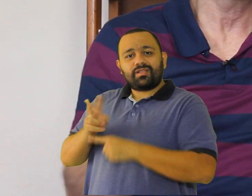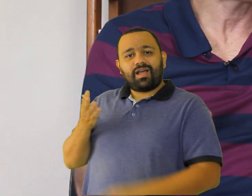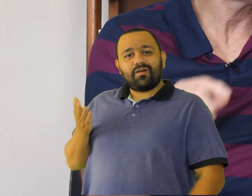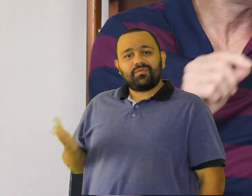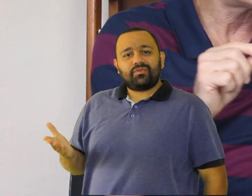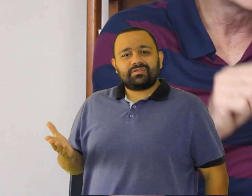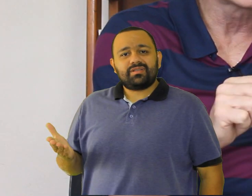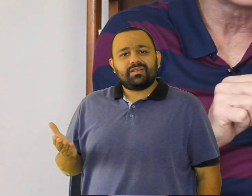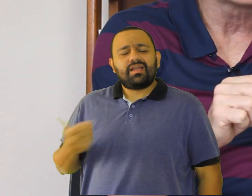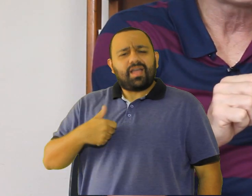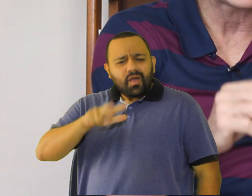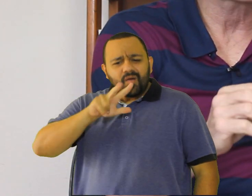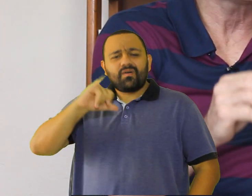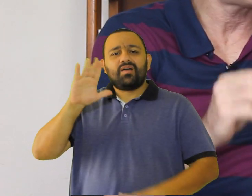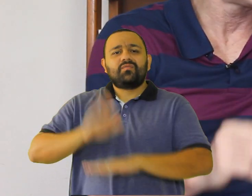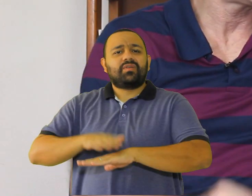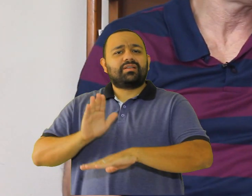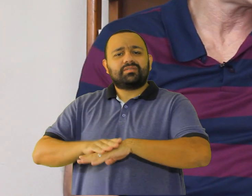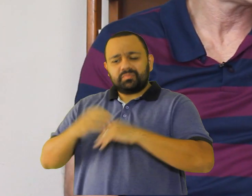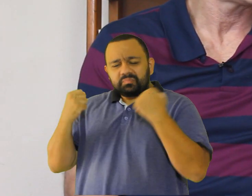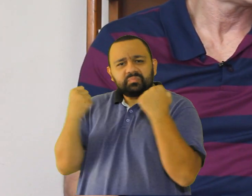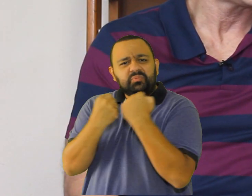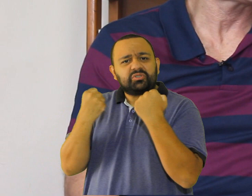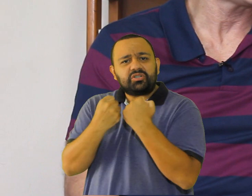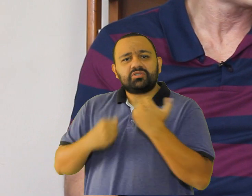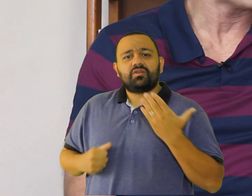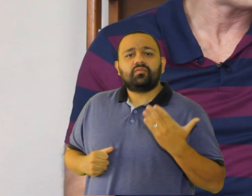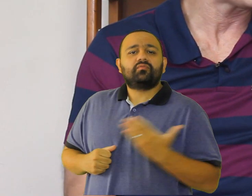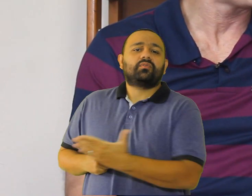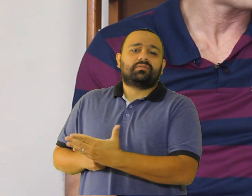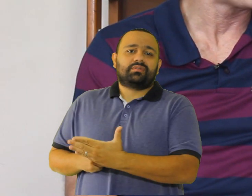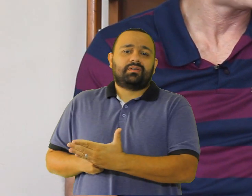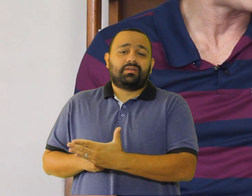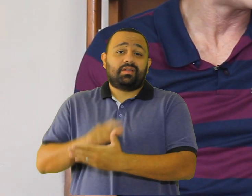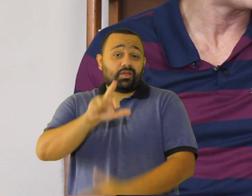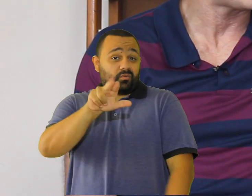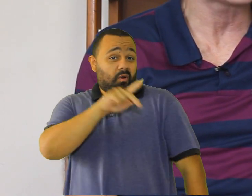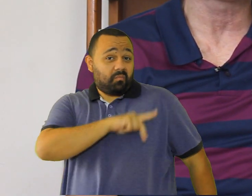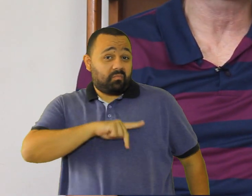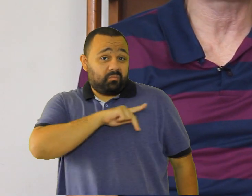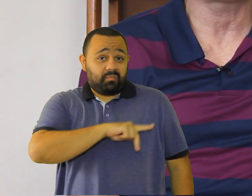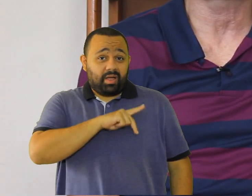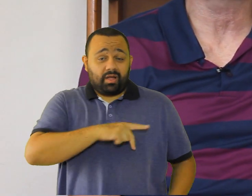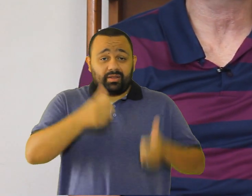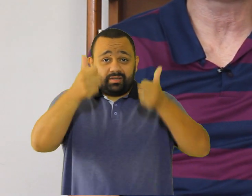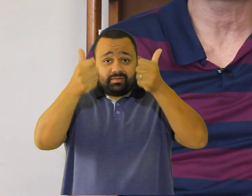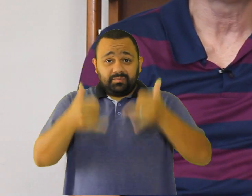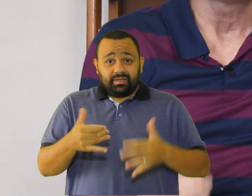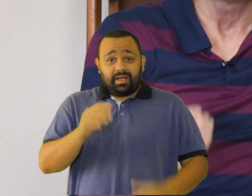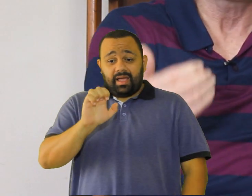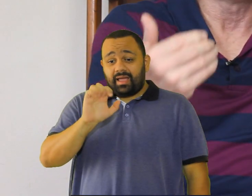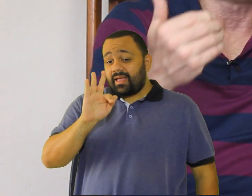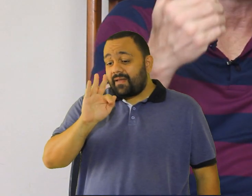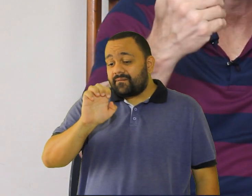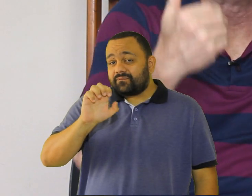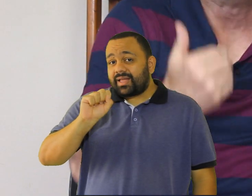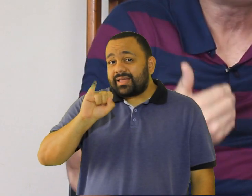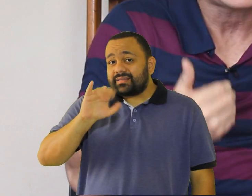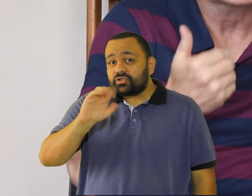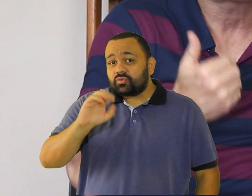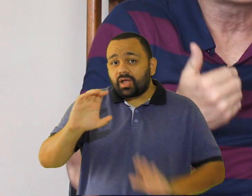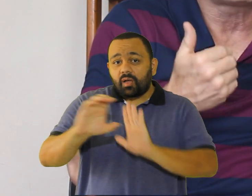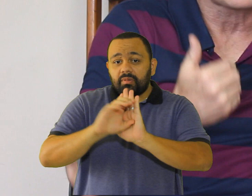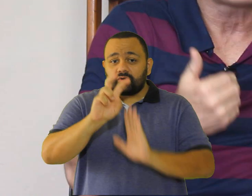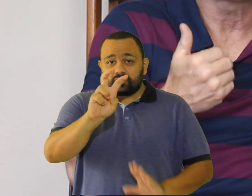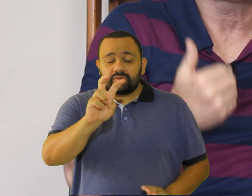protetor. Eu farei de tudo para te proteger. Assim como o apóstolo Paulo fala em Efésios capítulo 5, como o